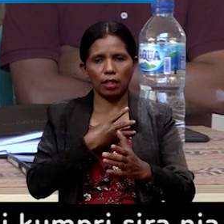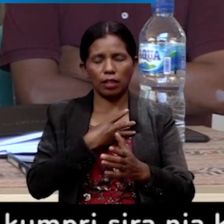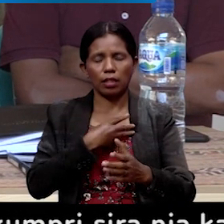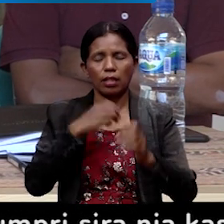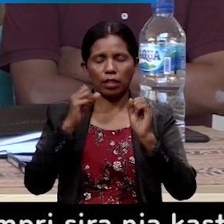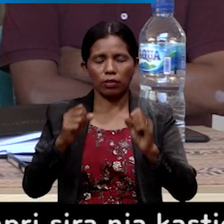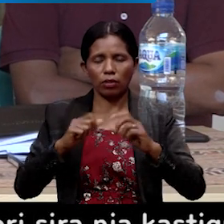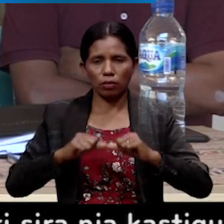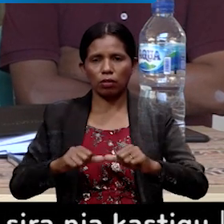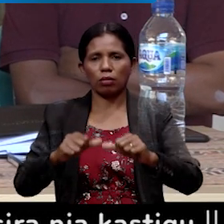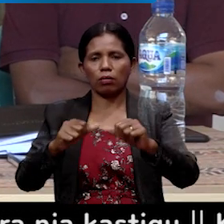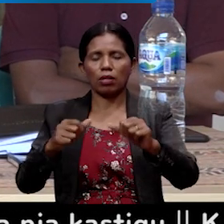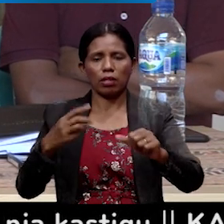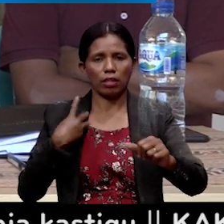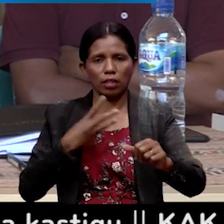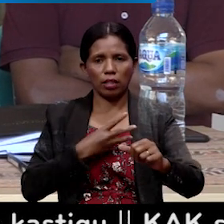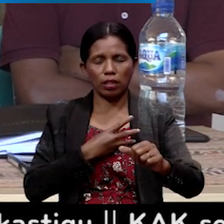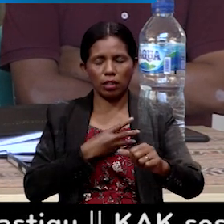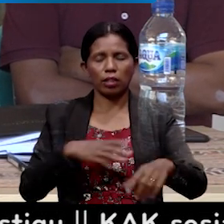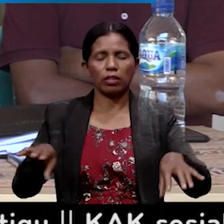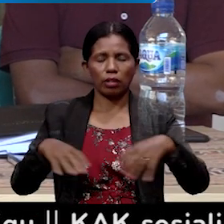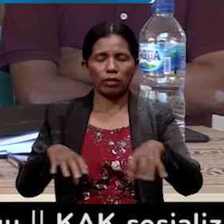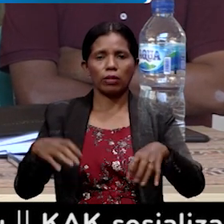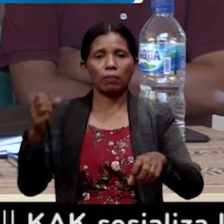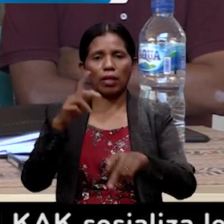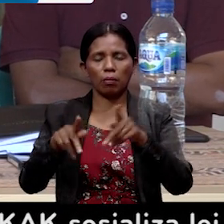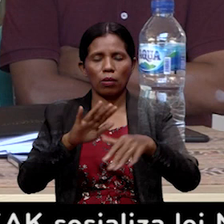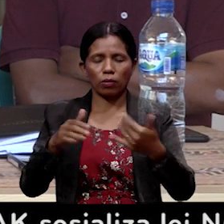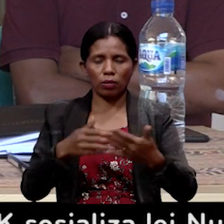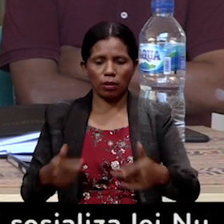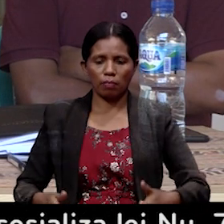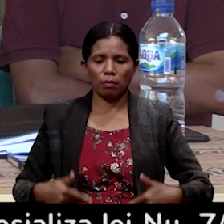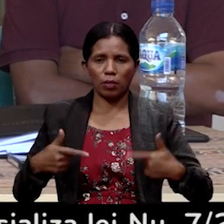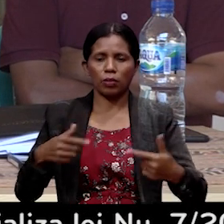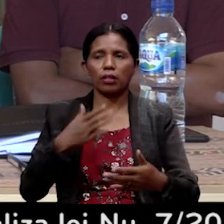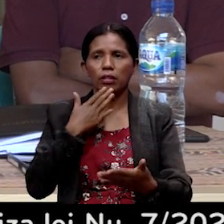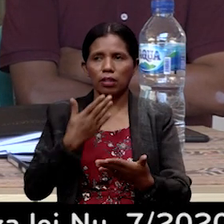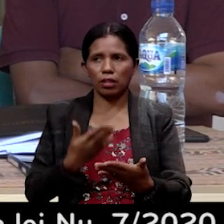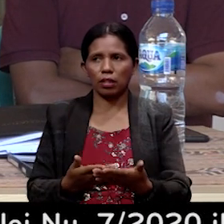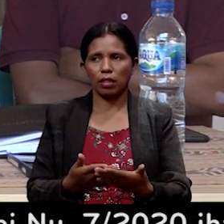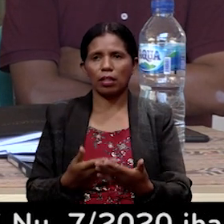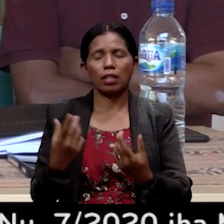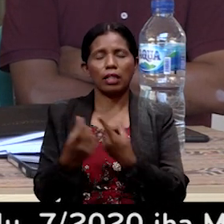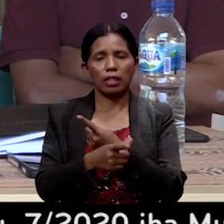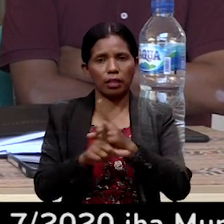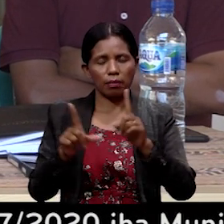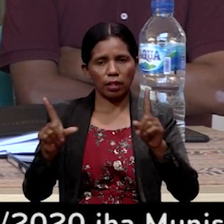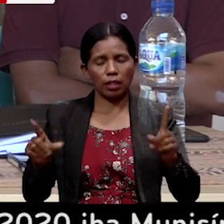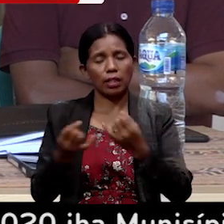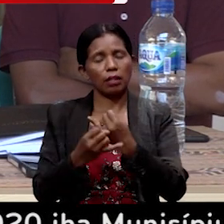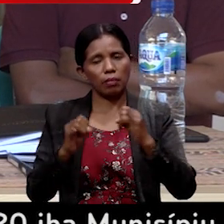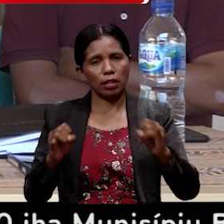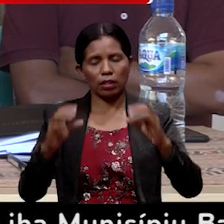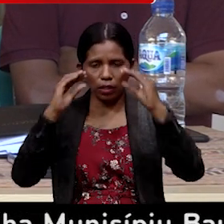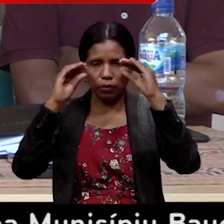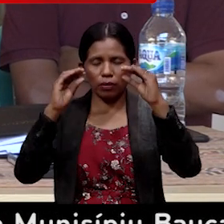hodi avança, hoi ita ni luta ba povo ni moris dia. Lição iha luta ba ukun rasikan, hanorin tiona